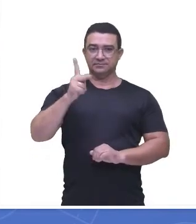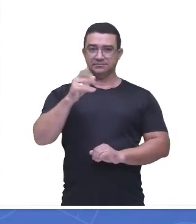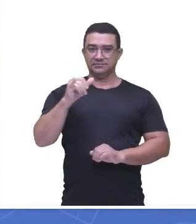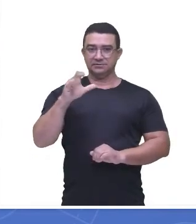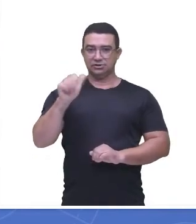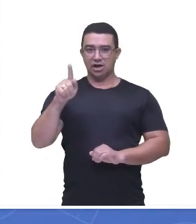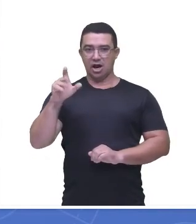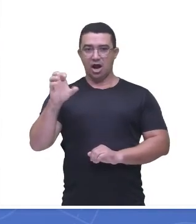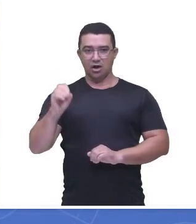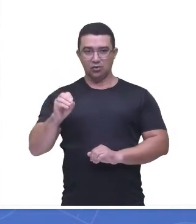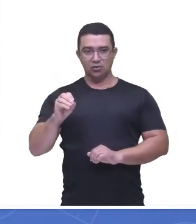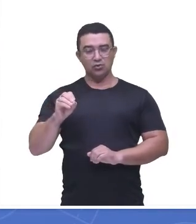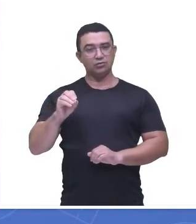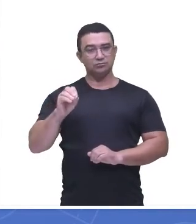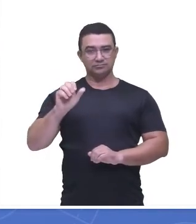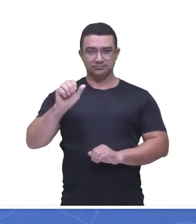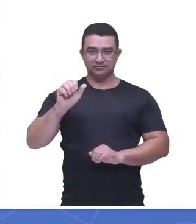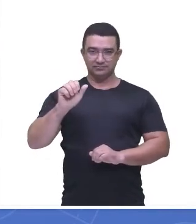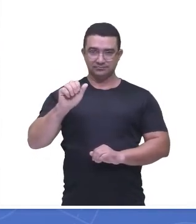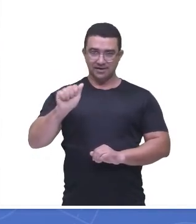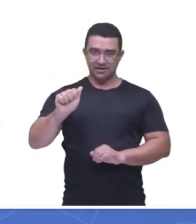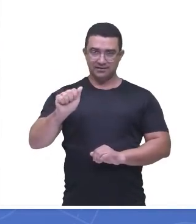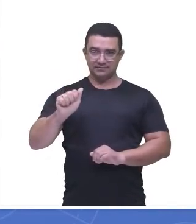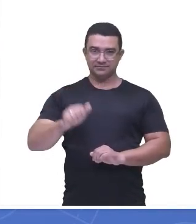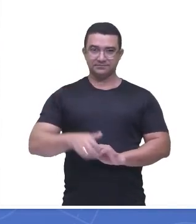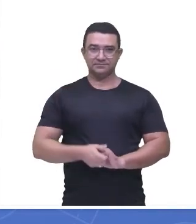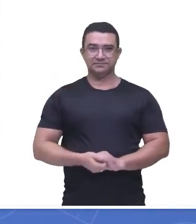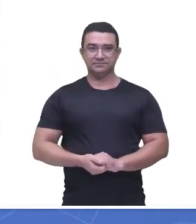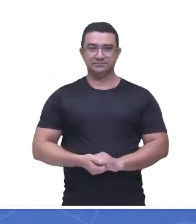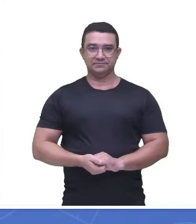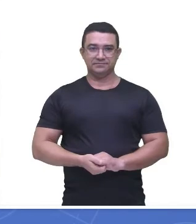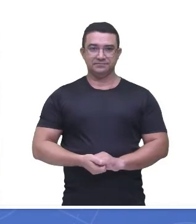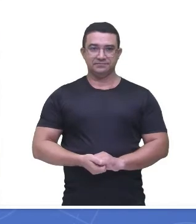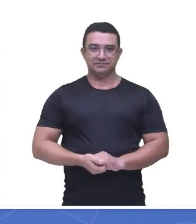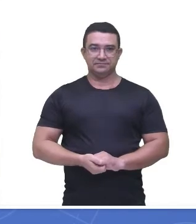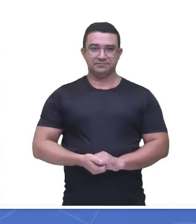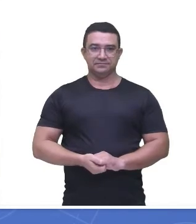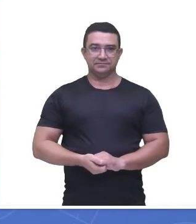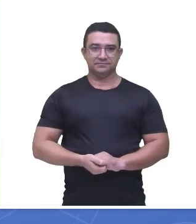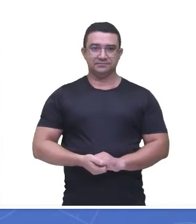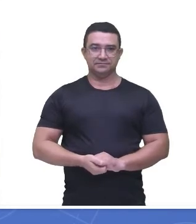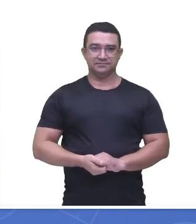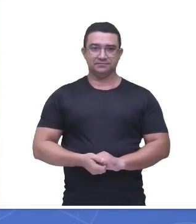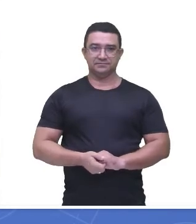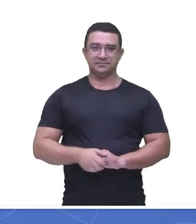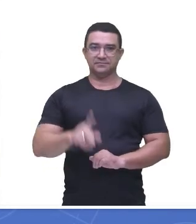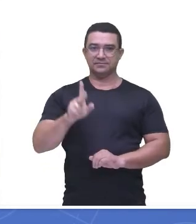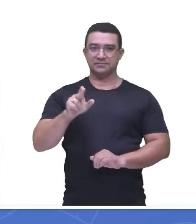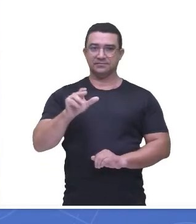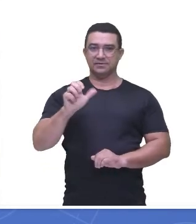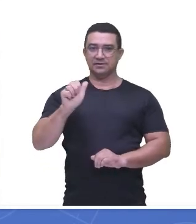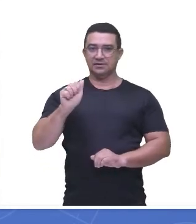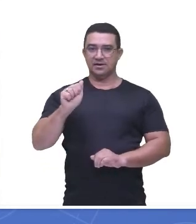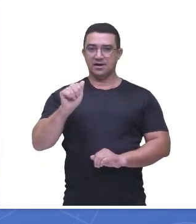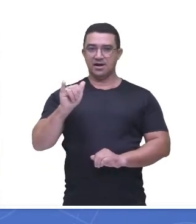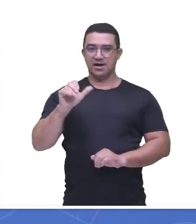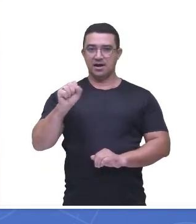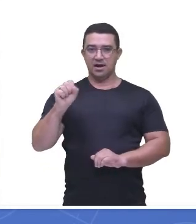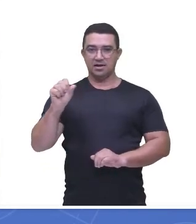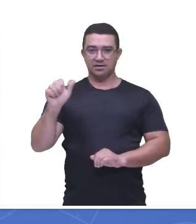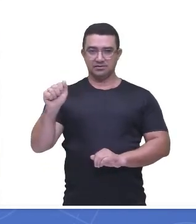todos estão corretos. Alternativa A também. E de Careiro da Várzea, da Escola Coronel Fiuza,